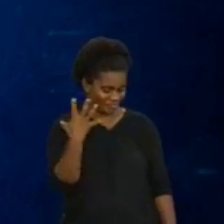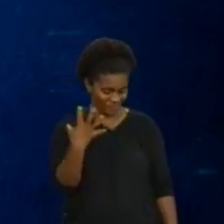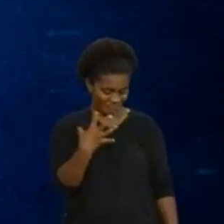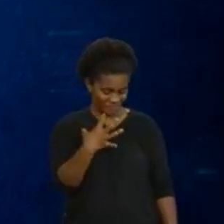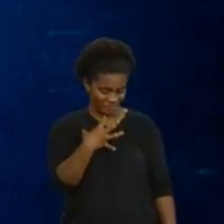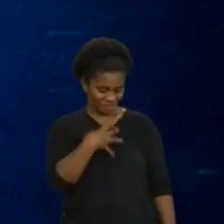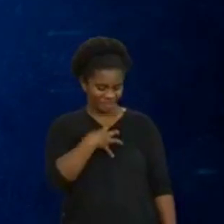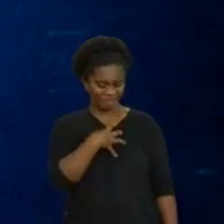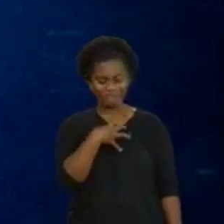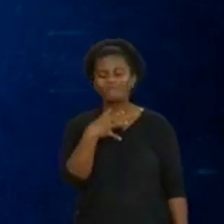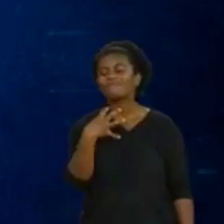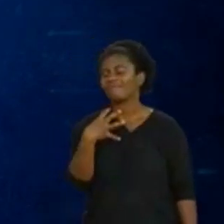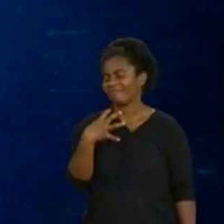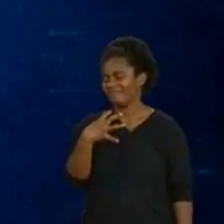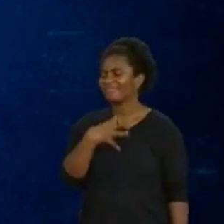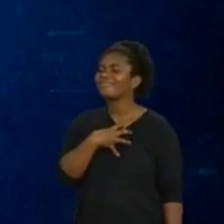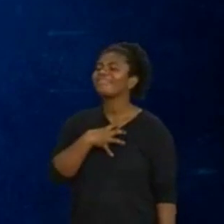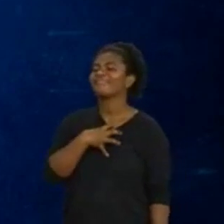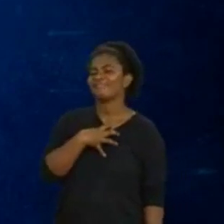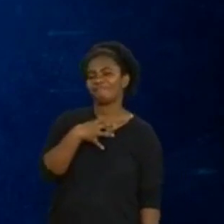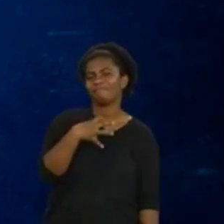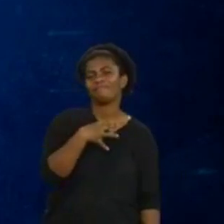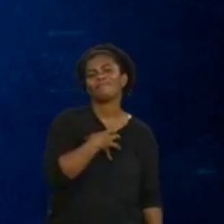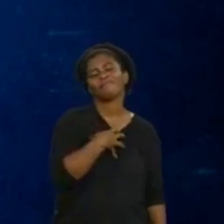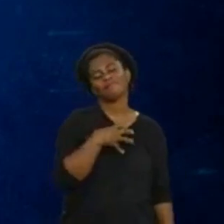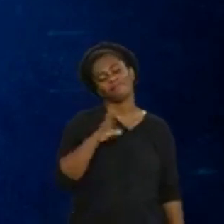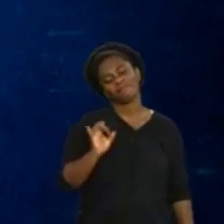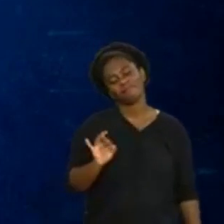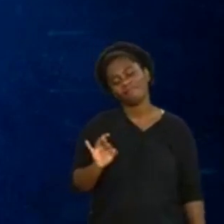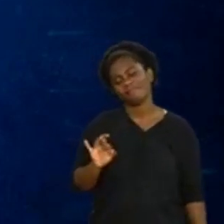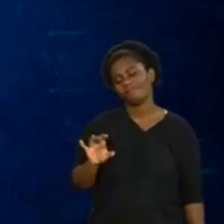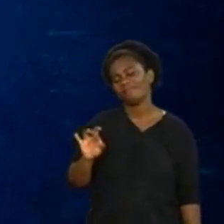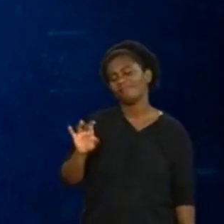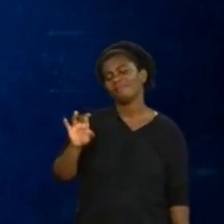sobrenatural. Faz com que eu me sinta. Faz com que eu me sinta